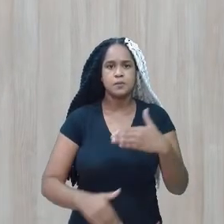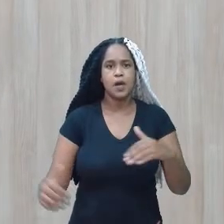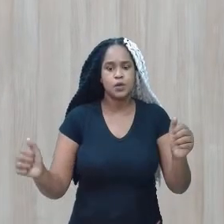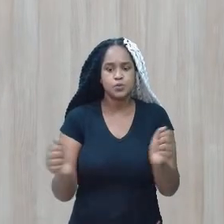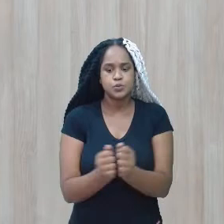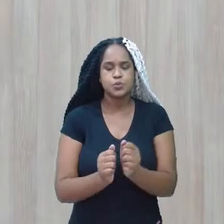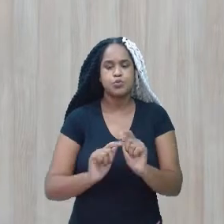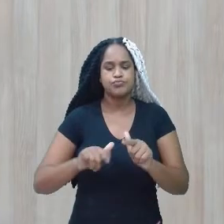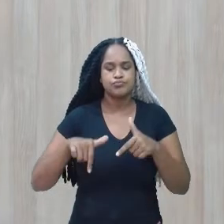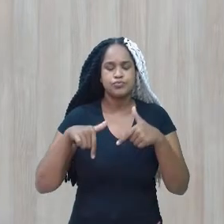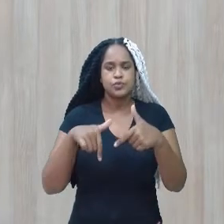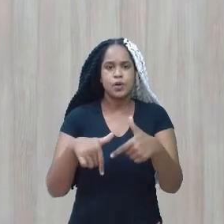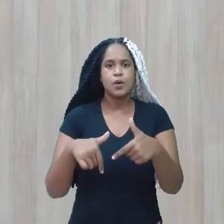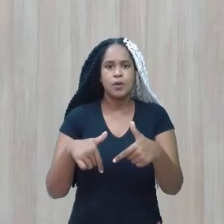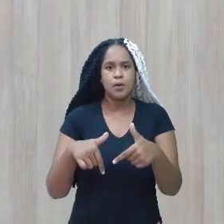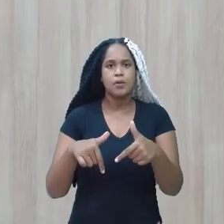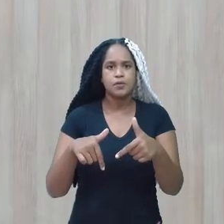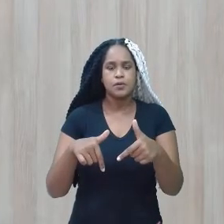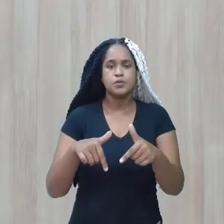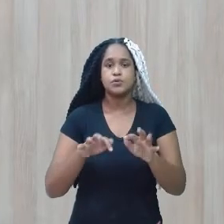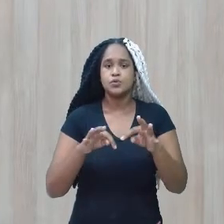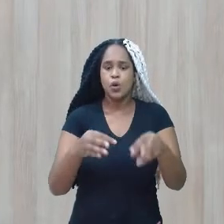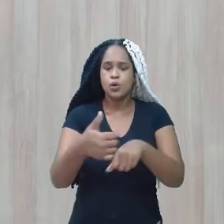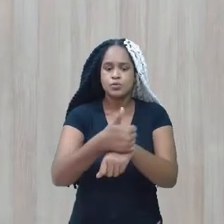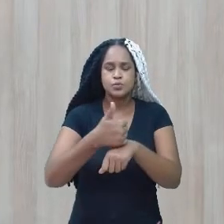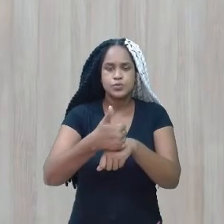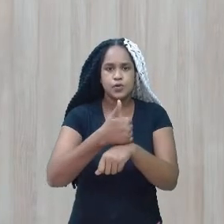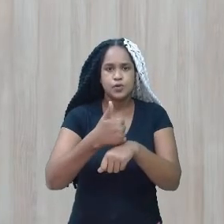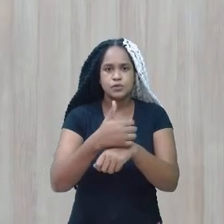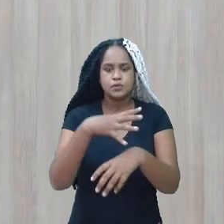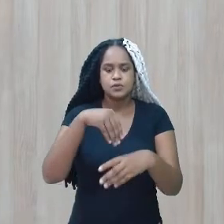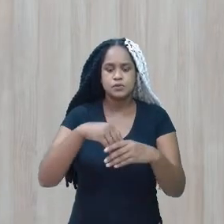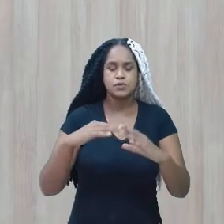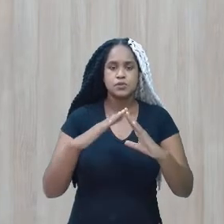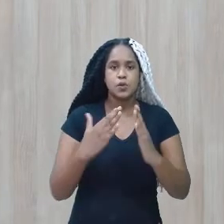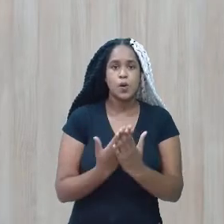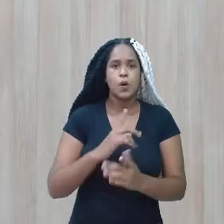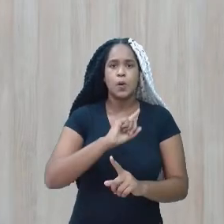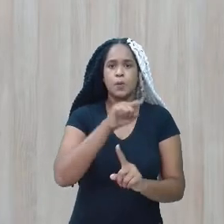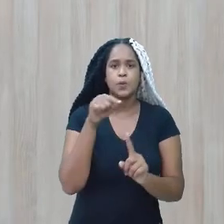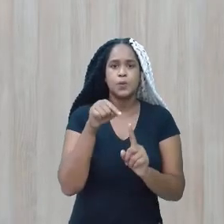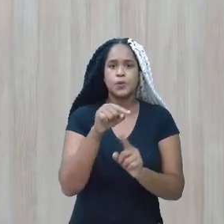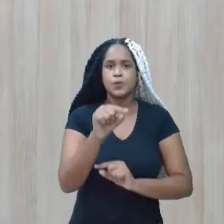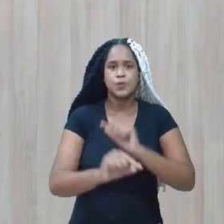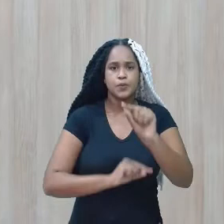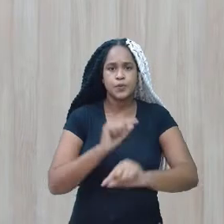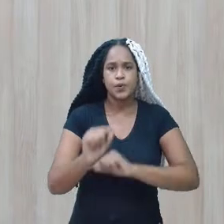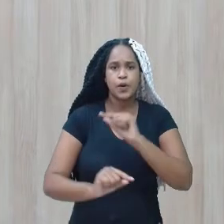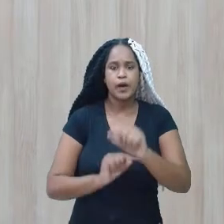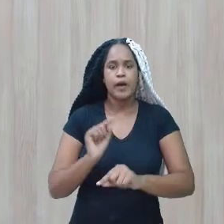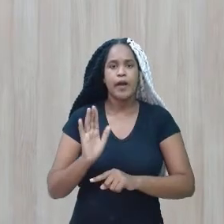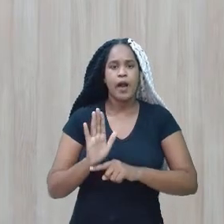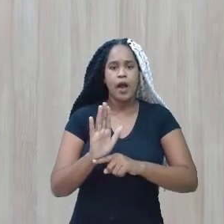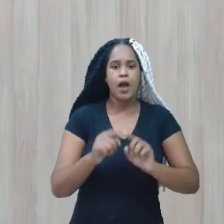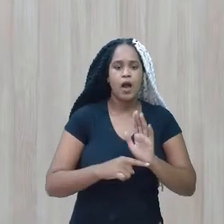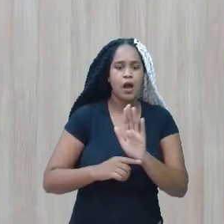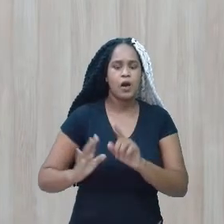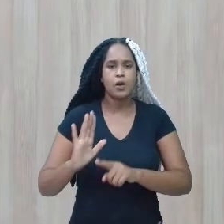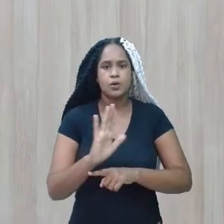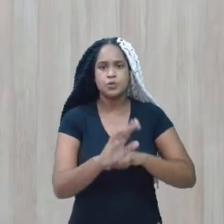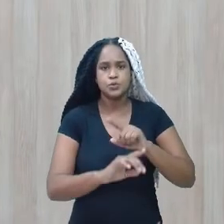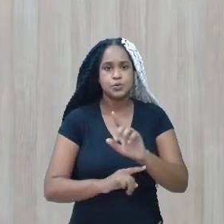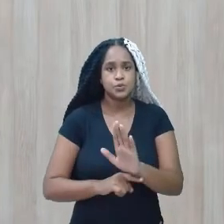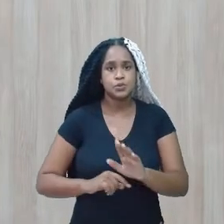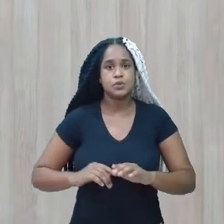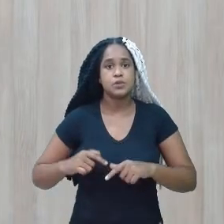fato engajados, todos os profissionais envolvidos, para poder esse trabalho cooperativo aconteça